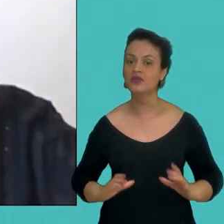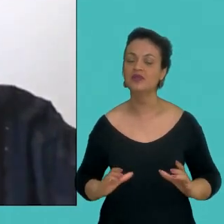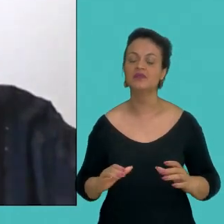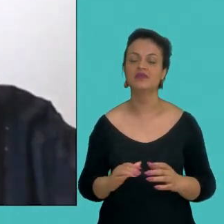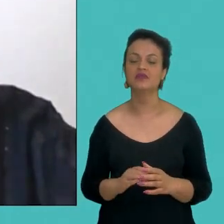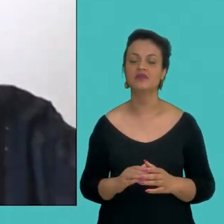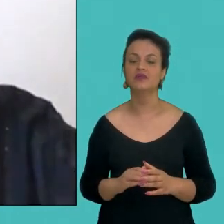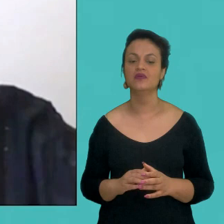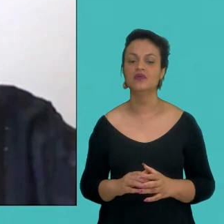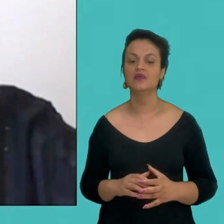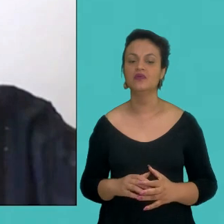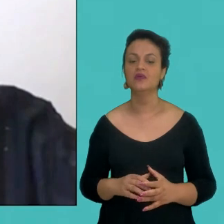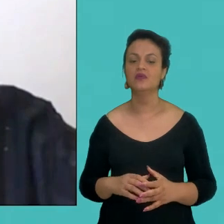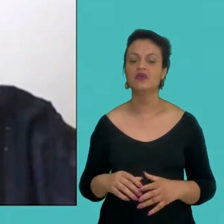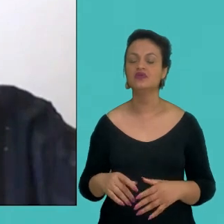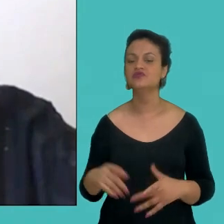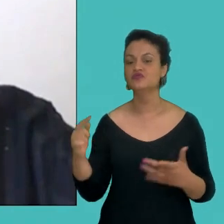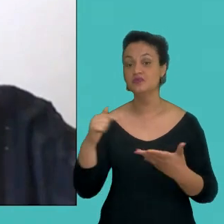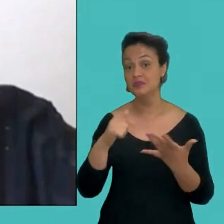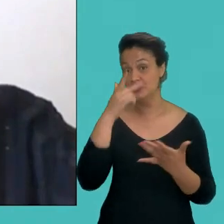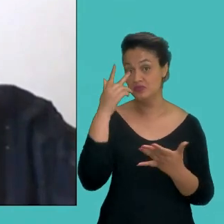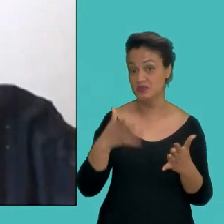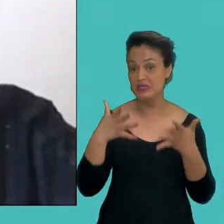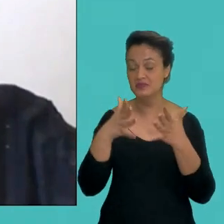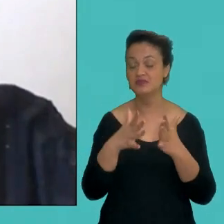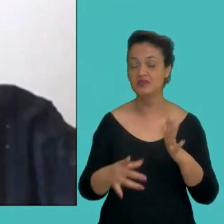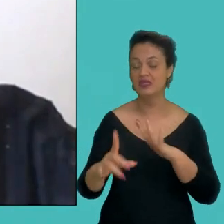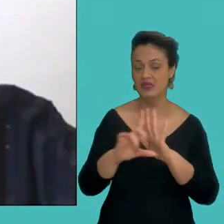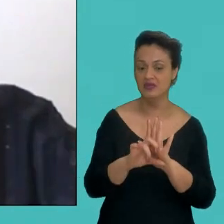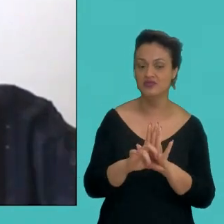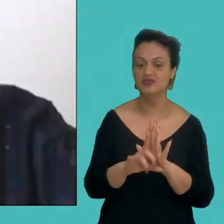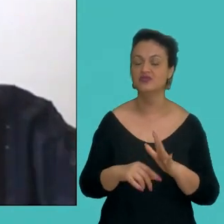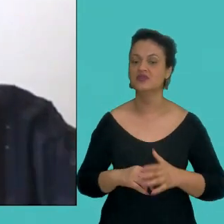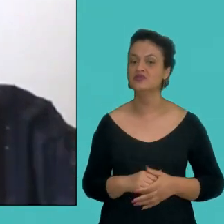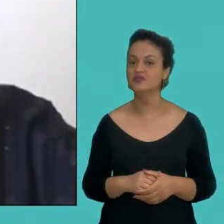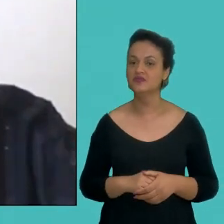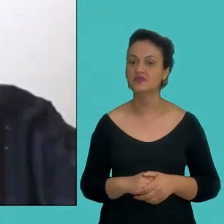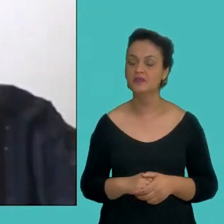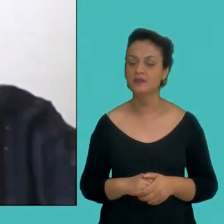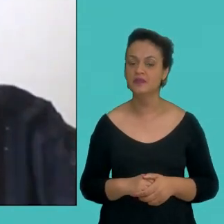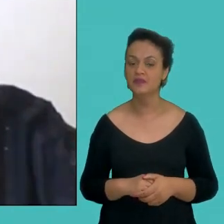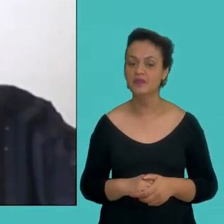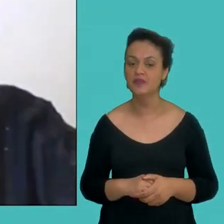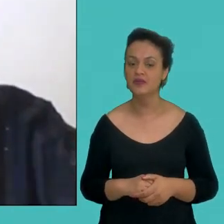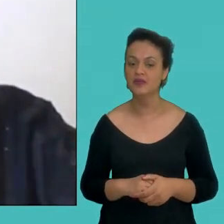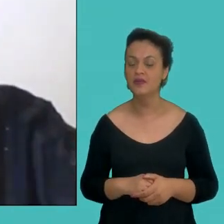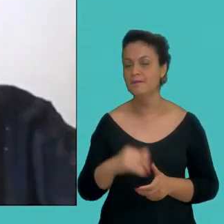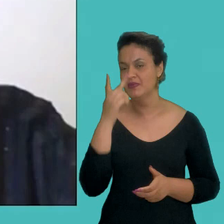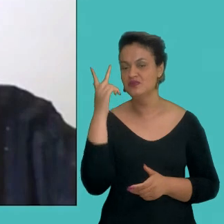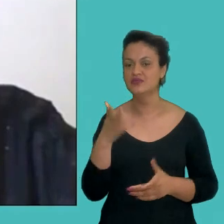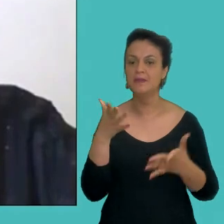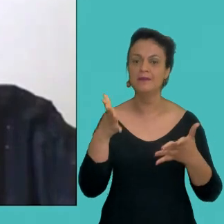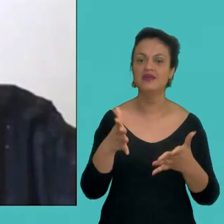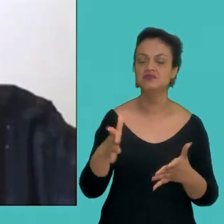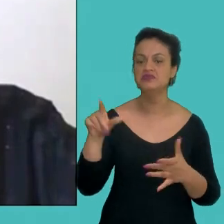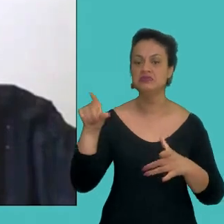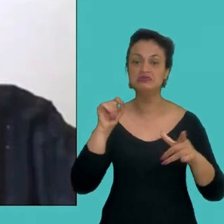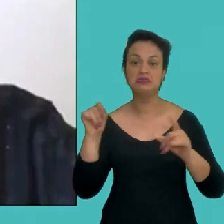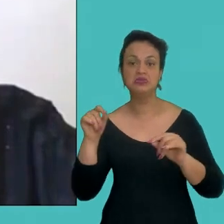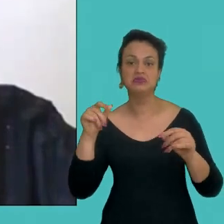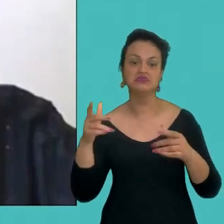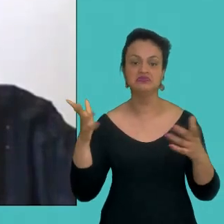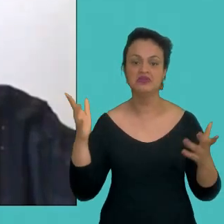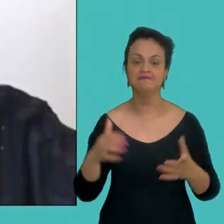A postura ou a atitude das pessoas em relação ao legislativo, por exemplo, extraordinariamente negativa. Embora as pessoas que estejam lá tenham